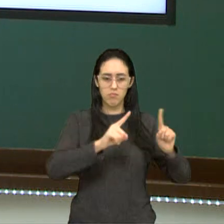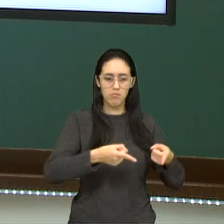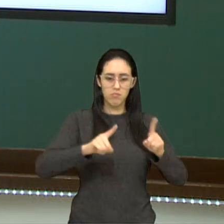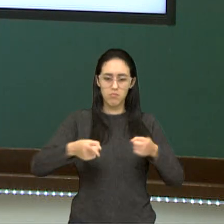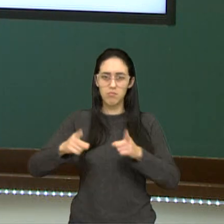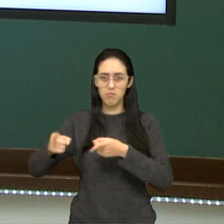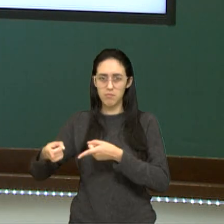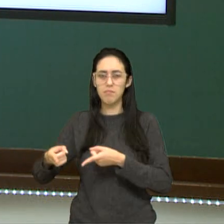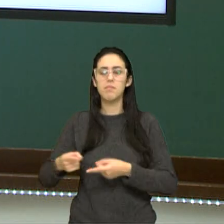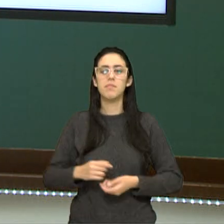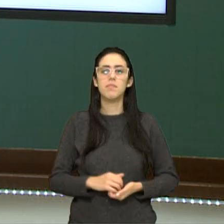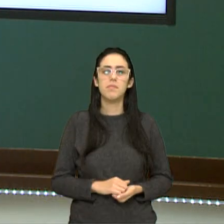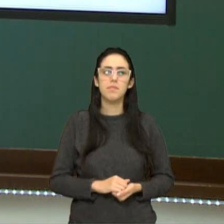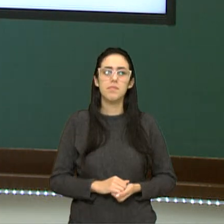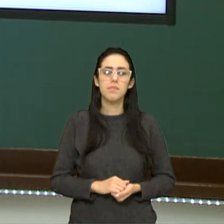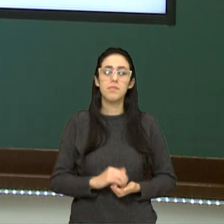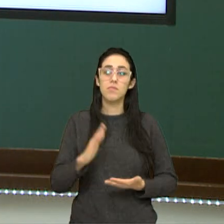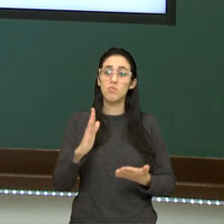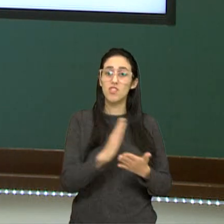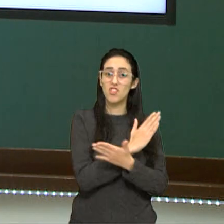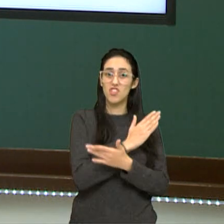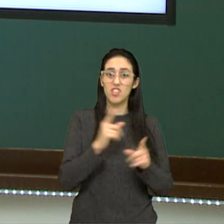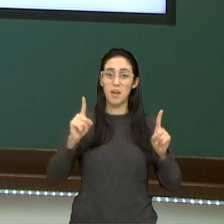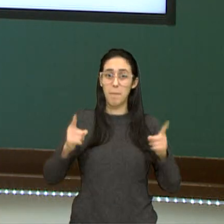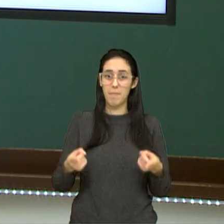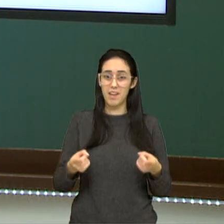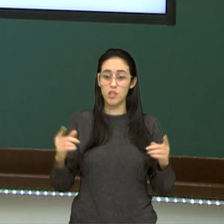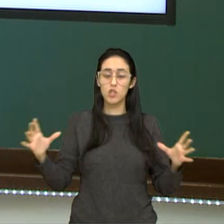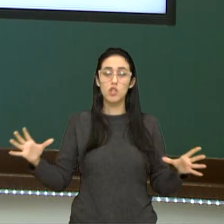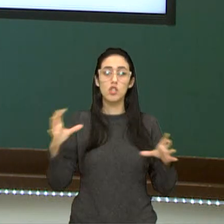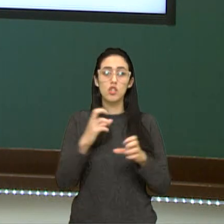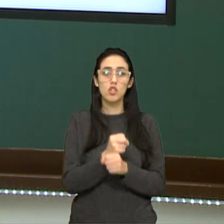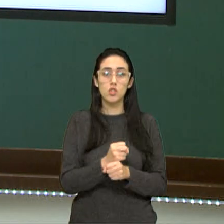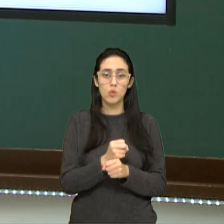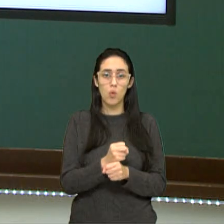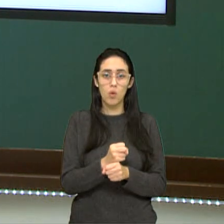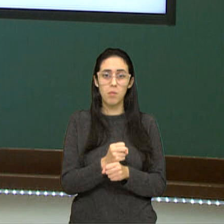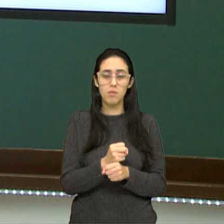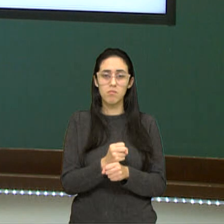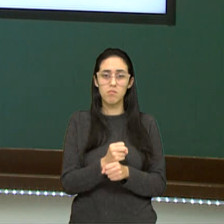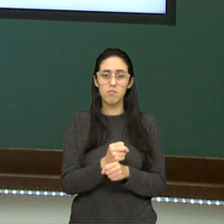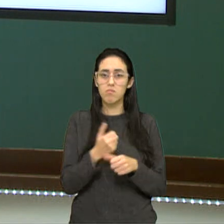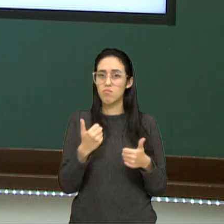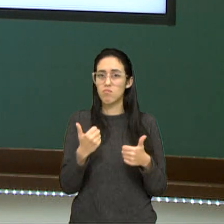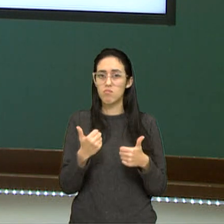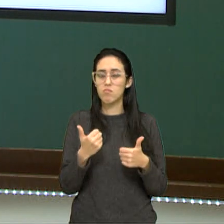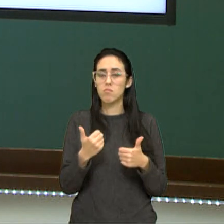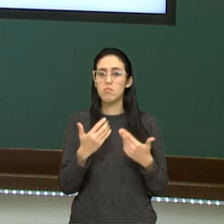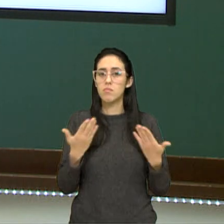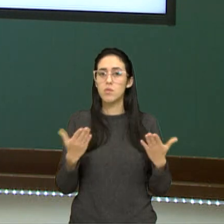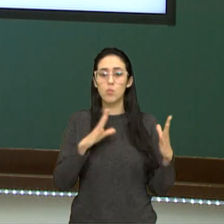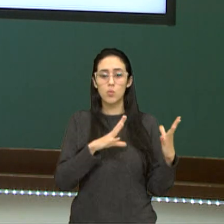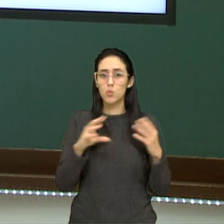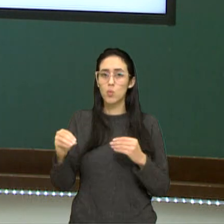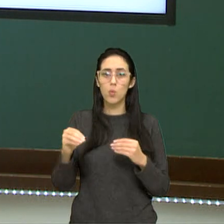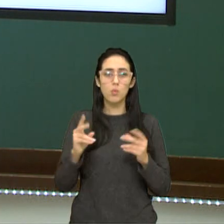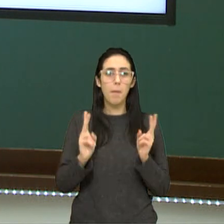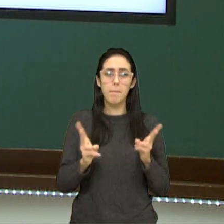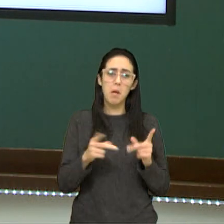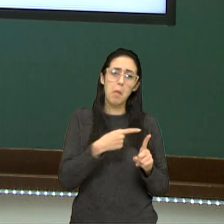parênteses. Retirando os parênteses, como é uma soma, ninguém trocou sinal, ok? Então, todo mundo manteve o seu